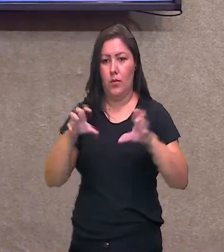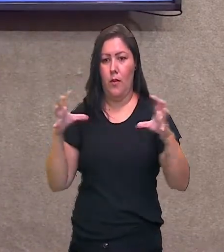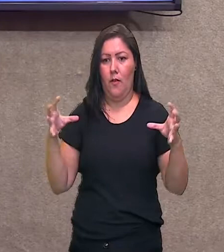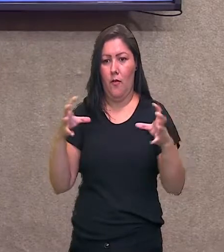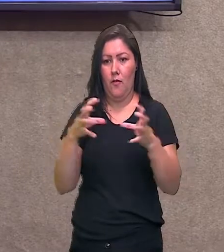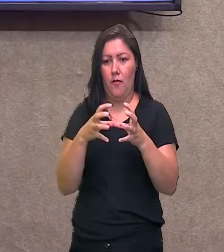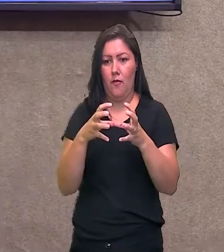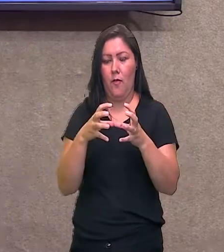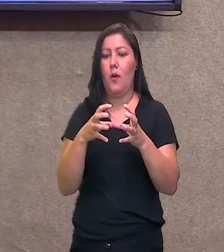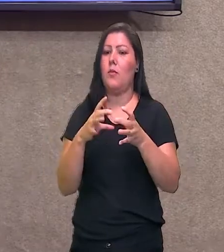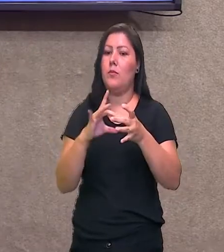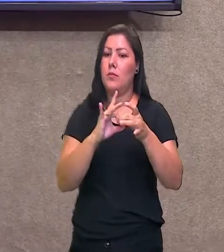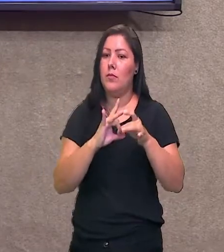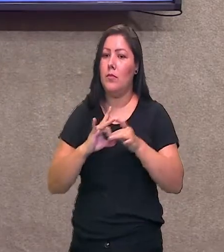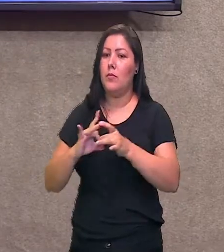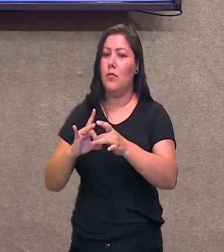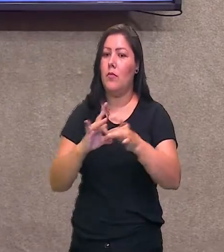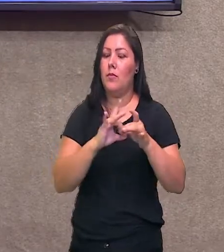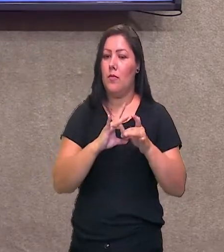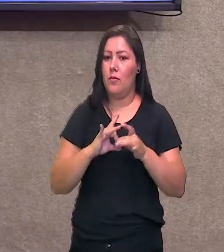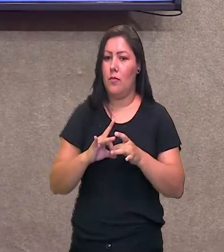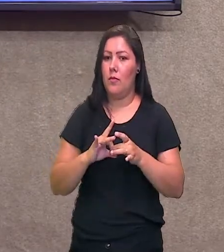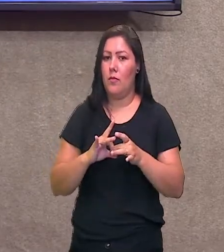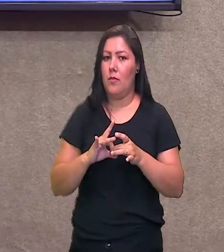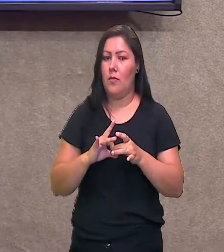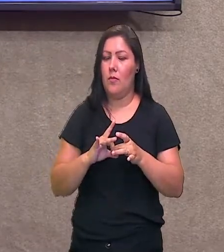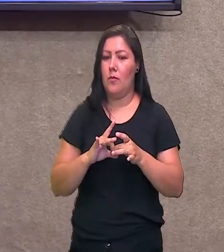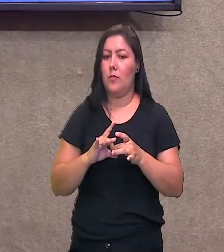nome, União das